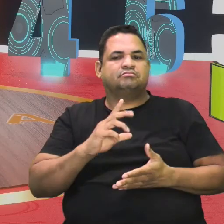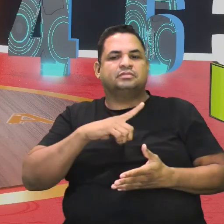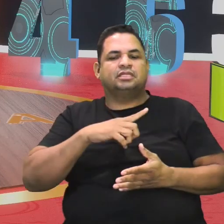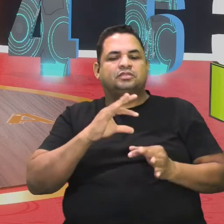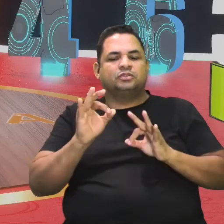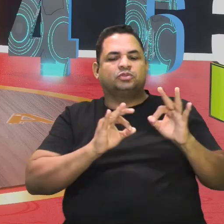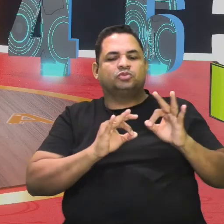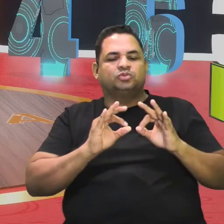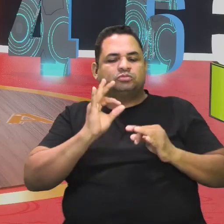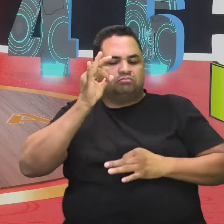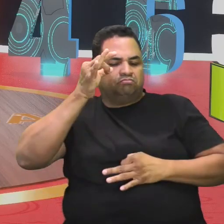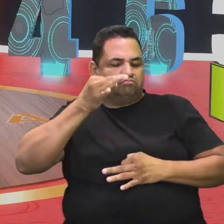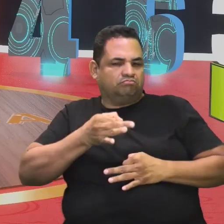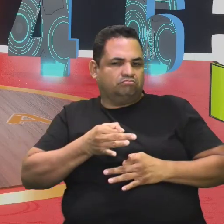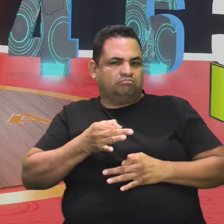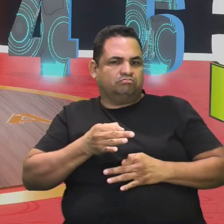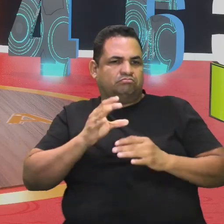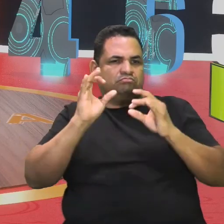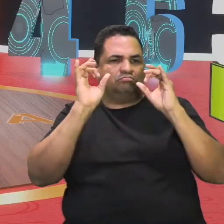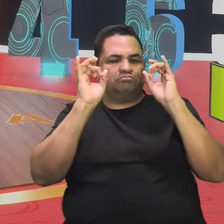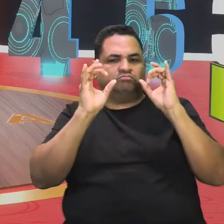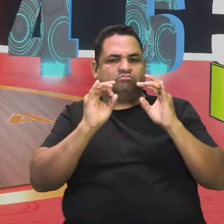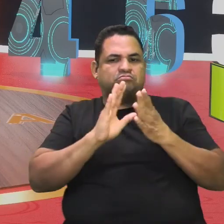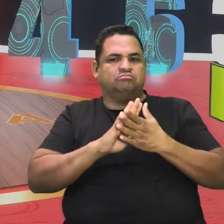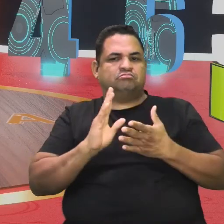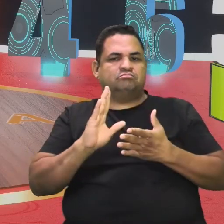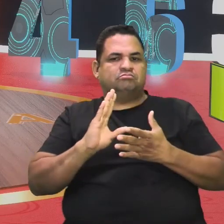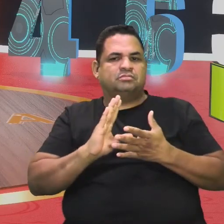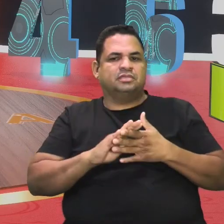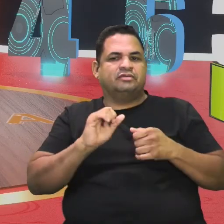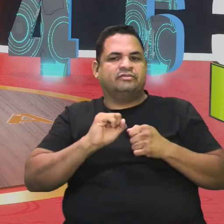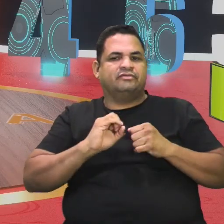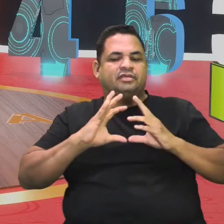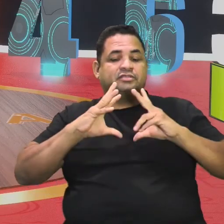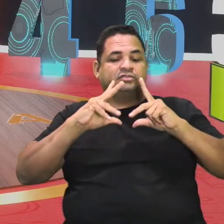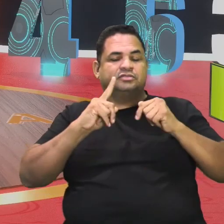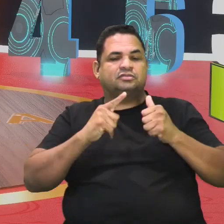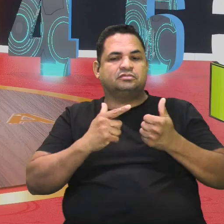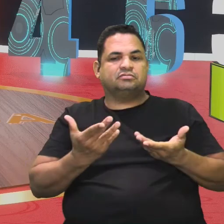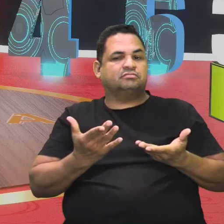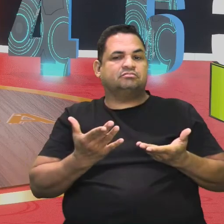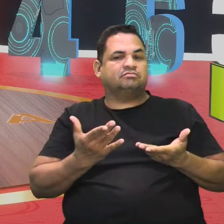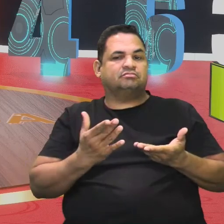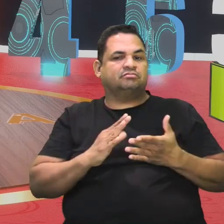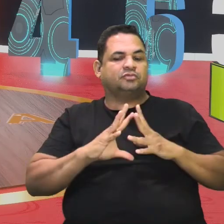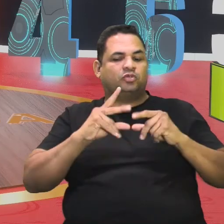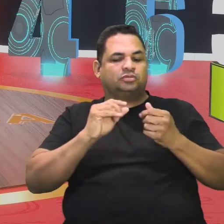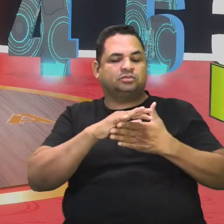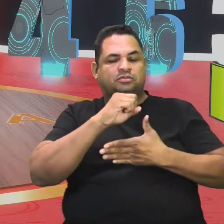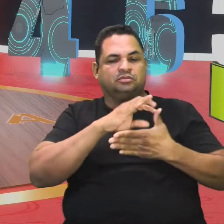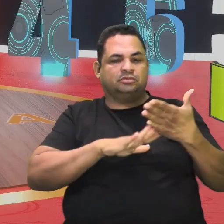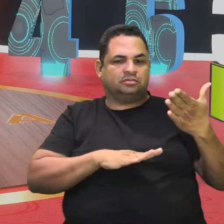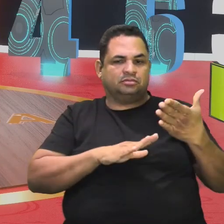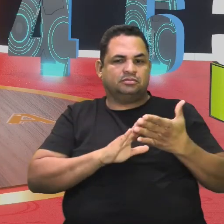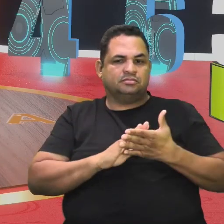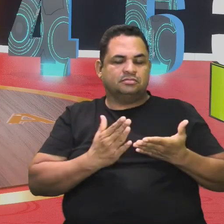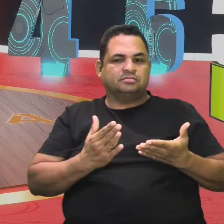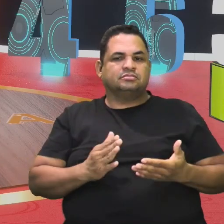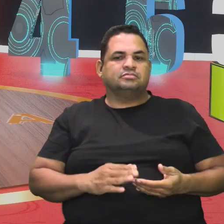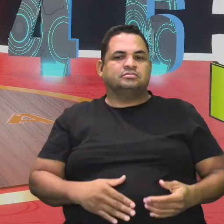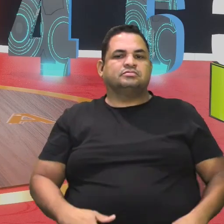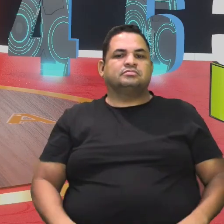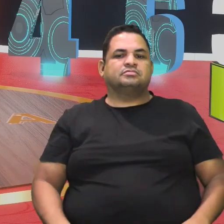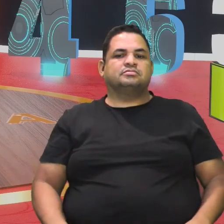direitinho e não, e o detalhe, eu não disse que resolve todas, não resolve todas, mas eles resolvem as que